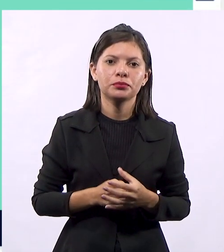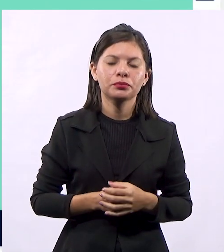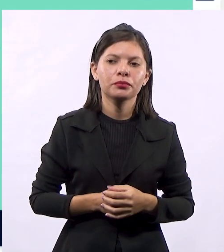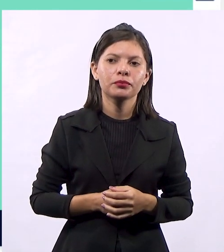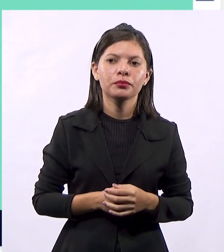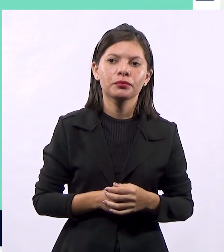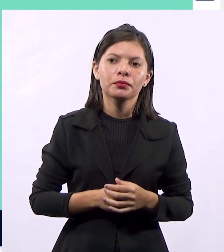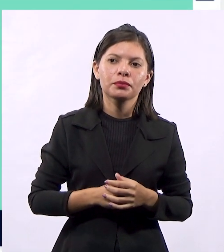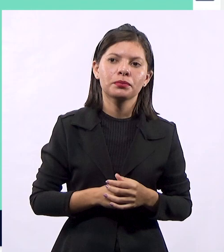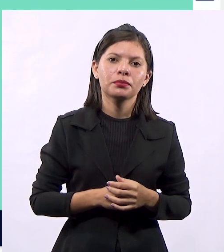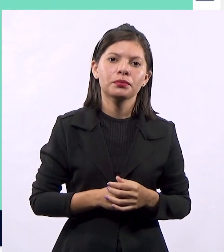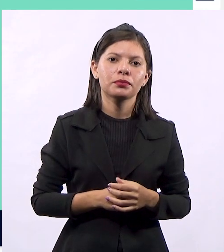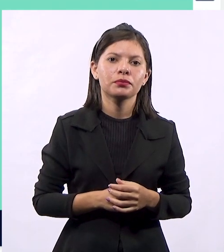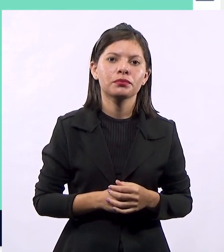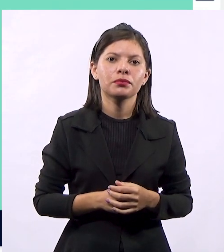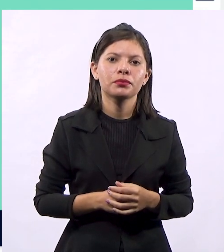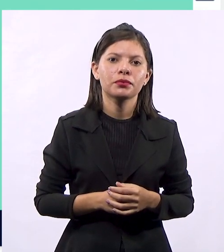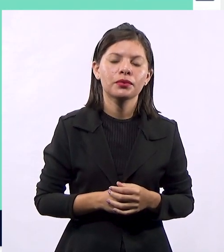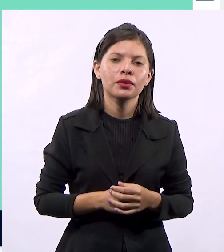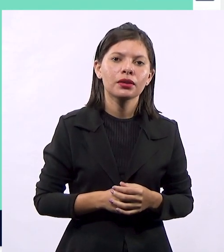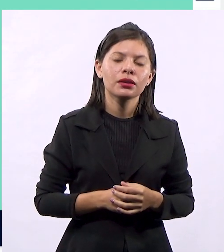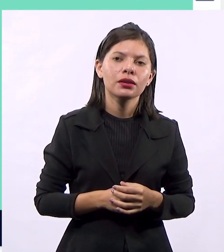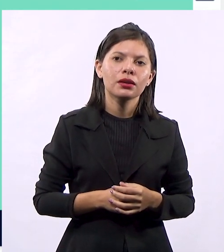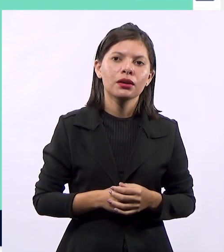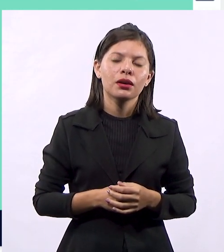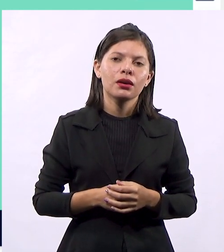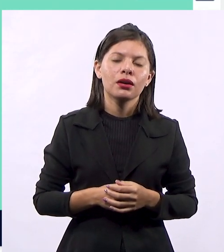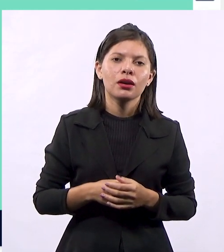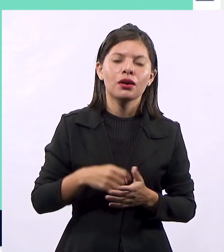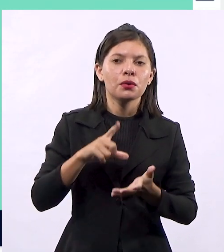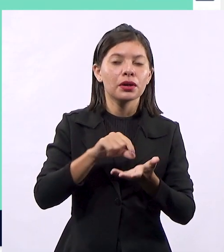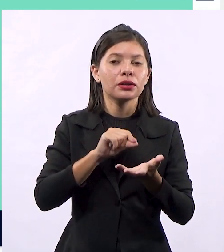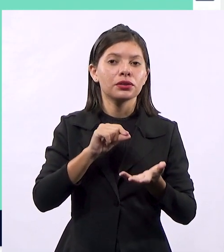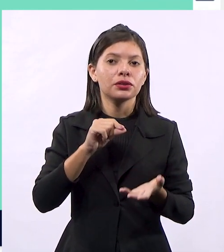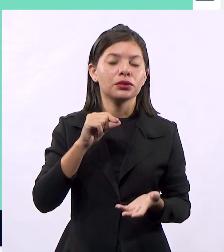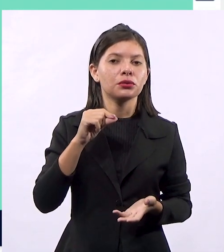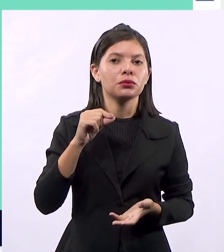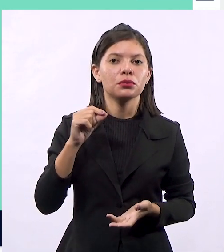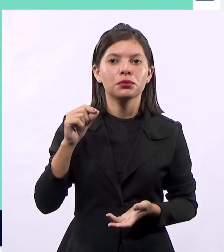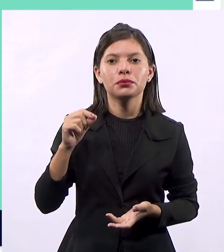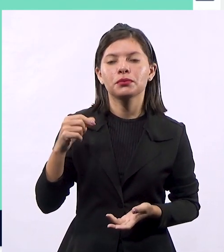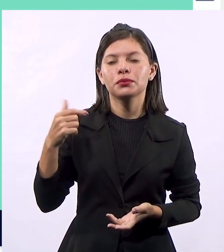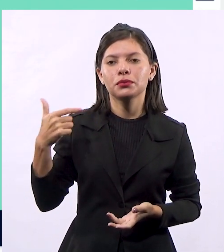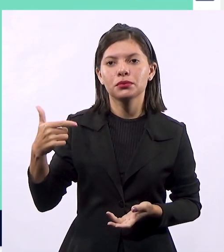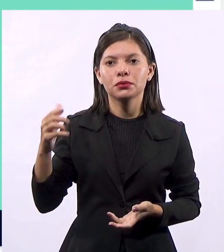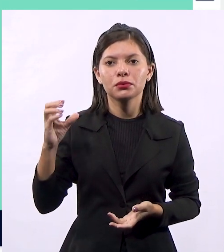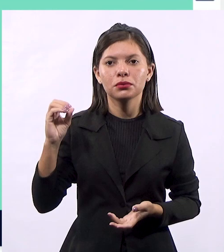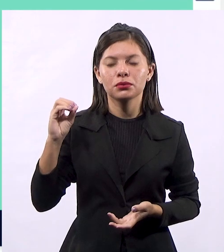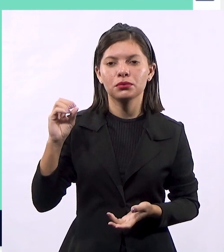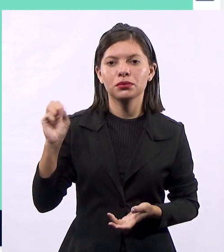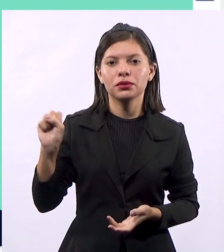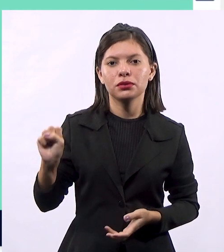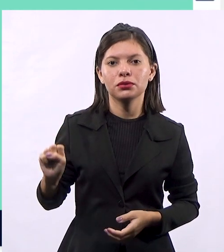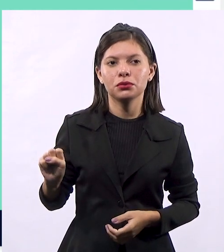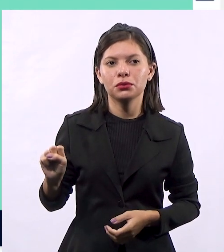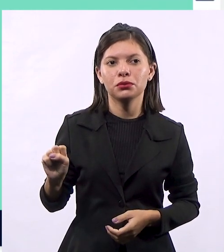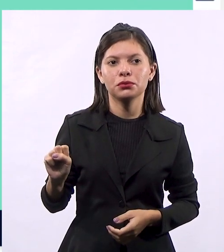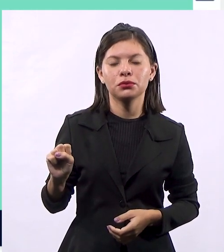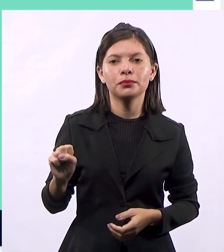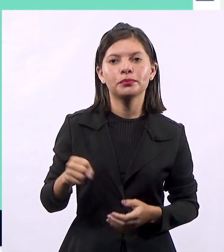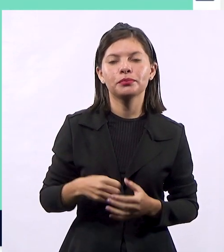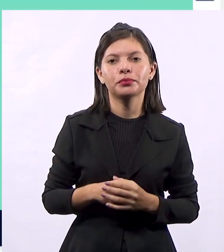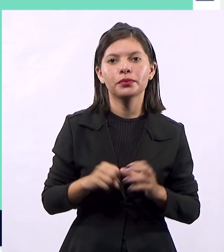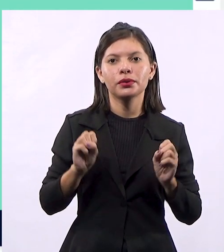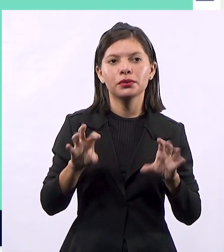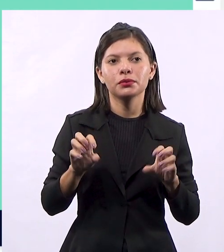a organização do ensino. Bom, e aqui a nossa próxima etapa é partindo justamente do 208, que ele vai